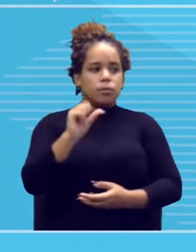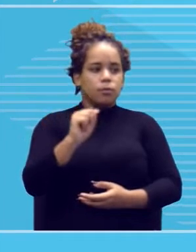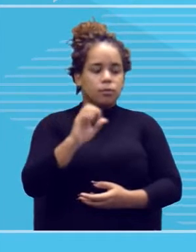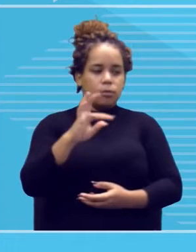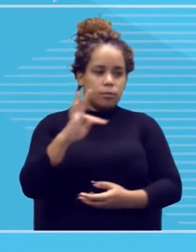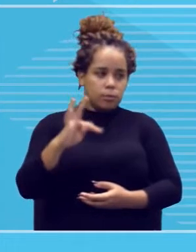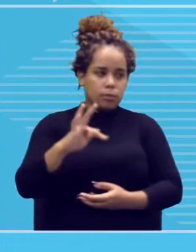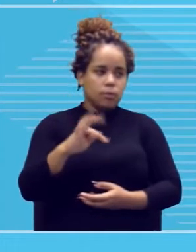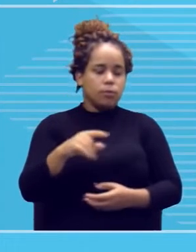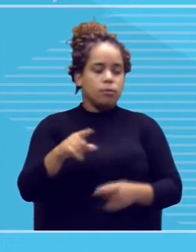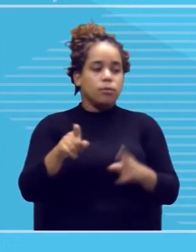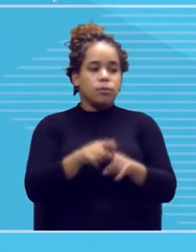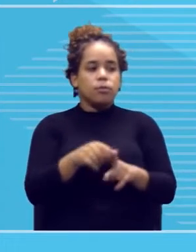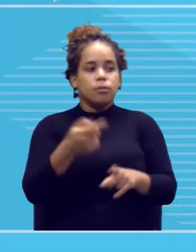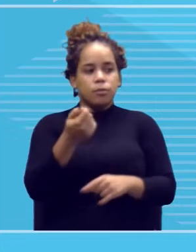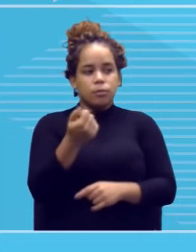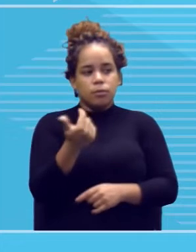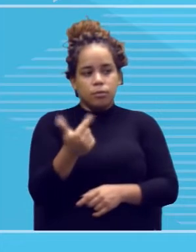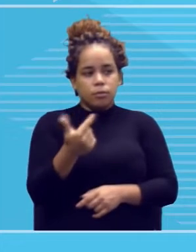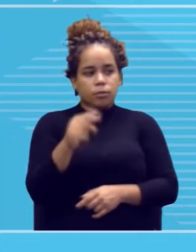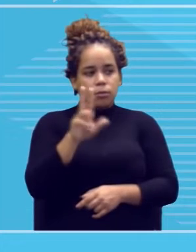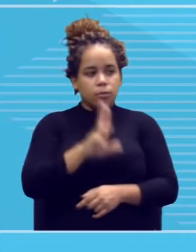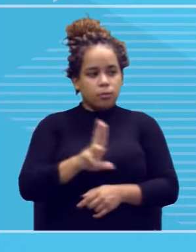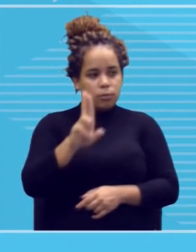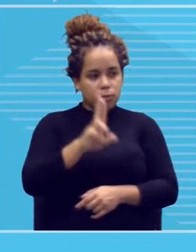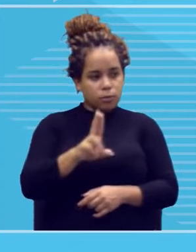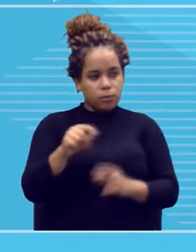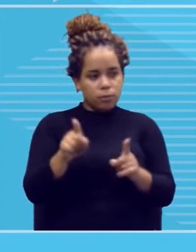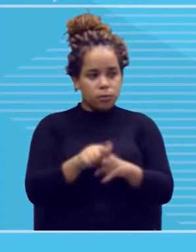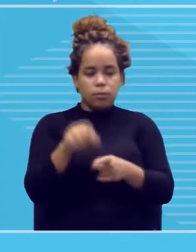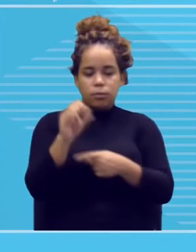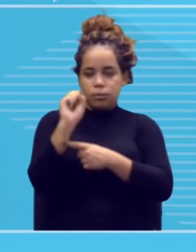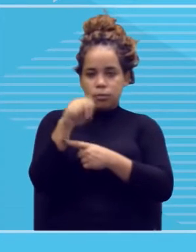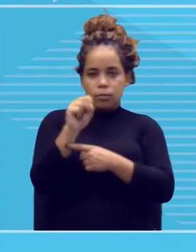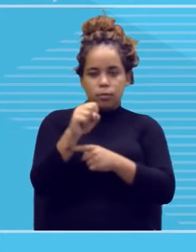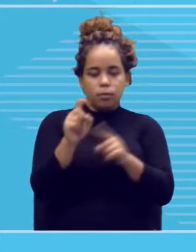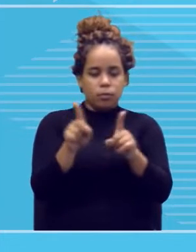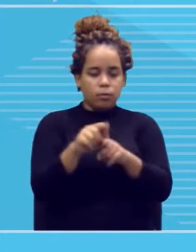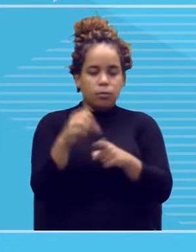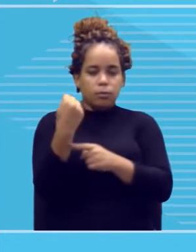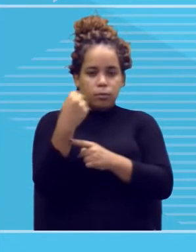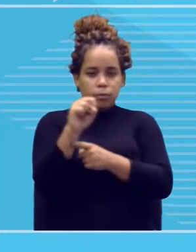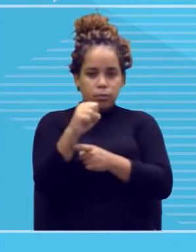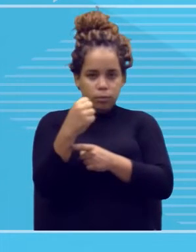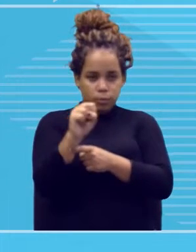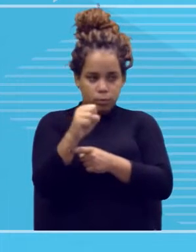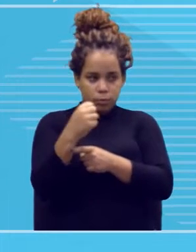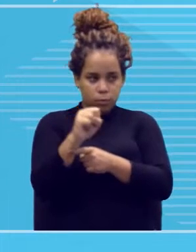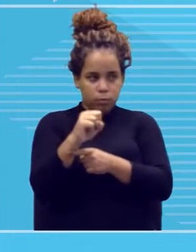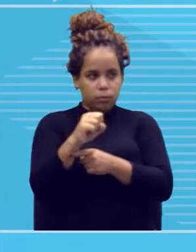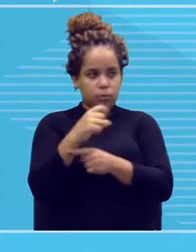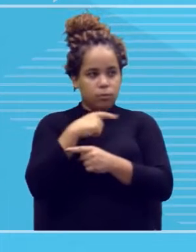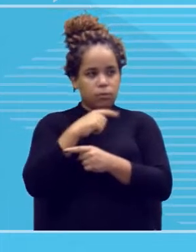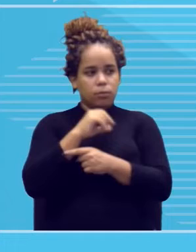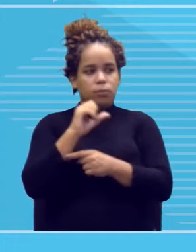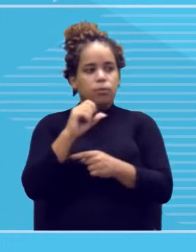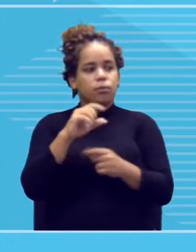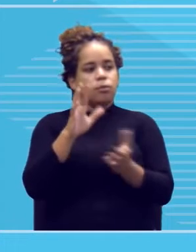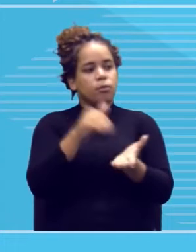outro que a gente quase não usa mais nem afirmativa nem a negativa show not